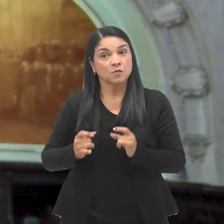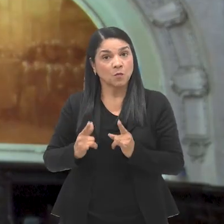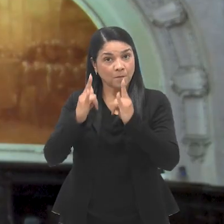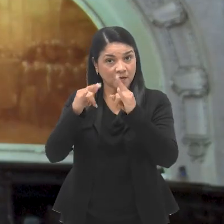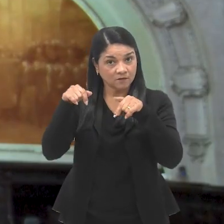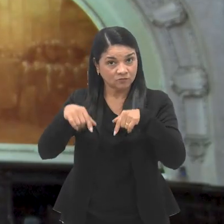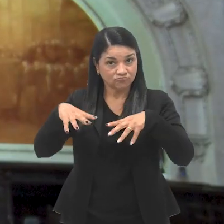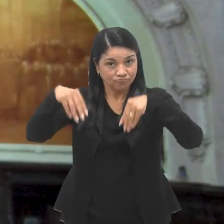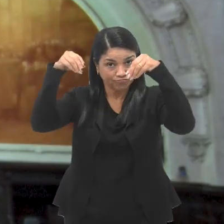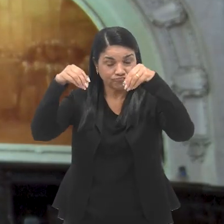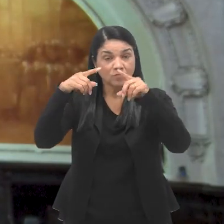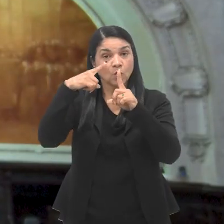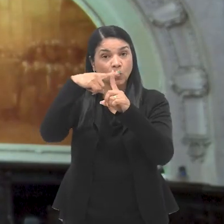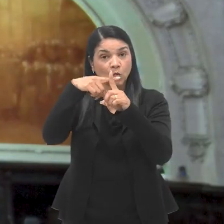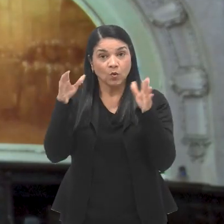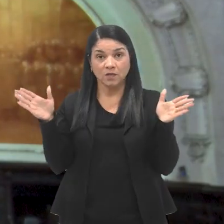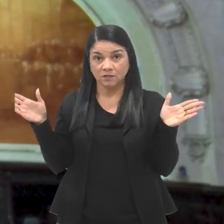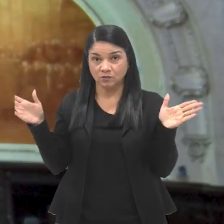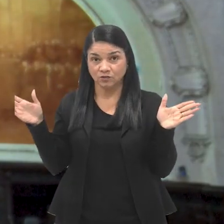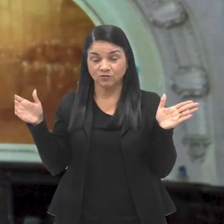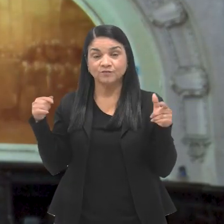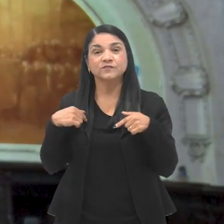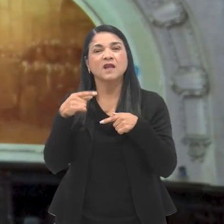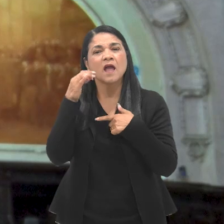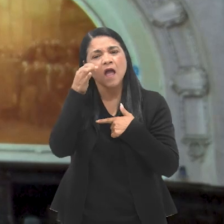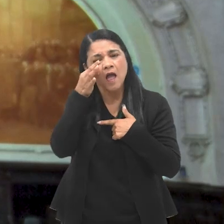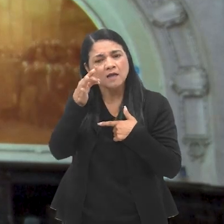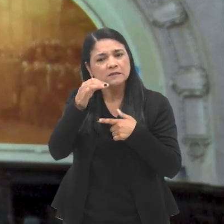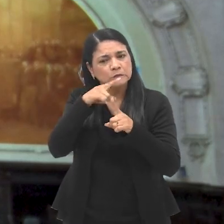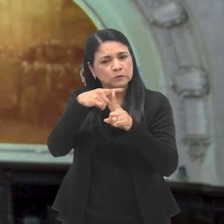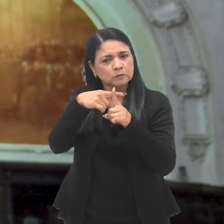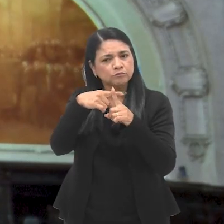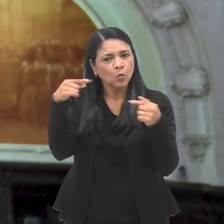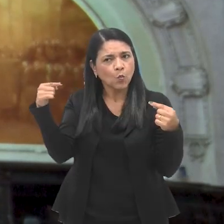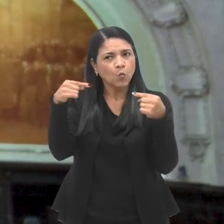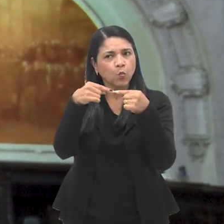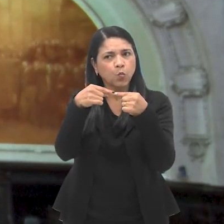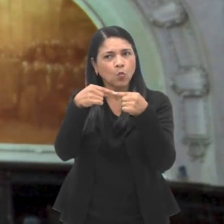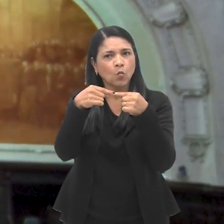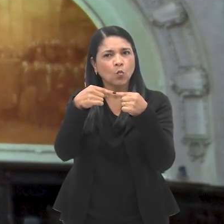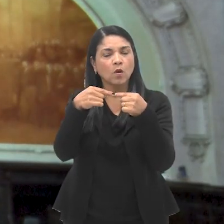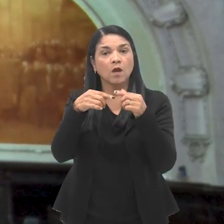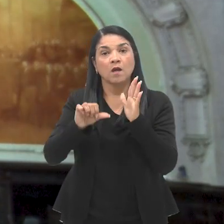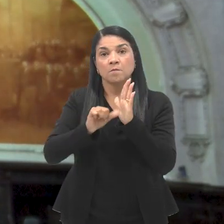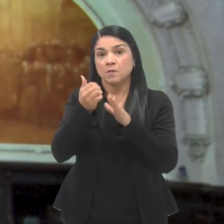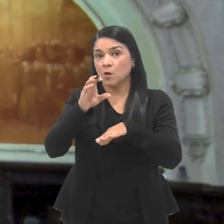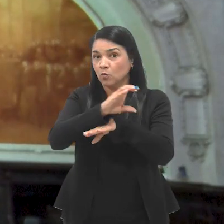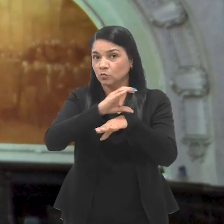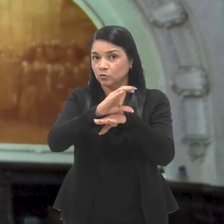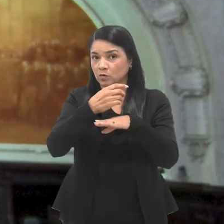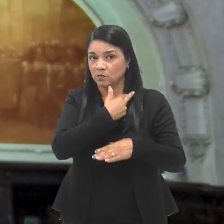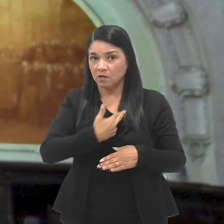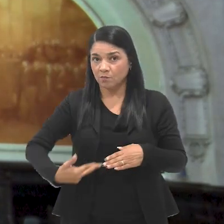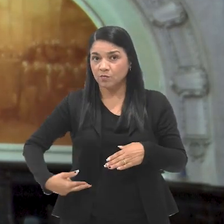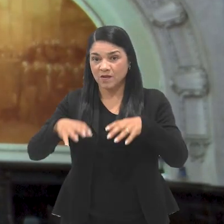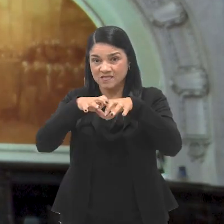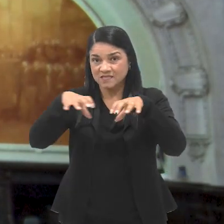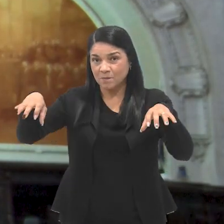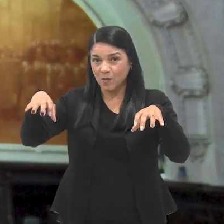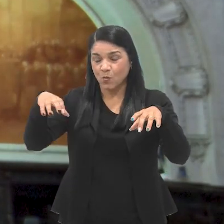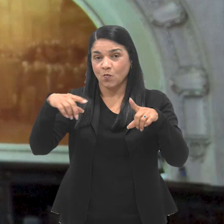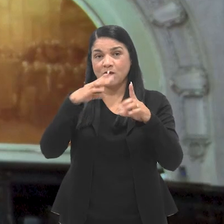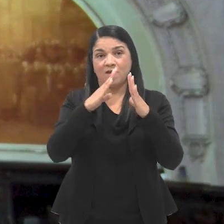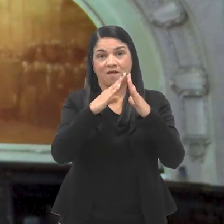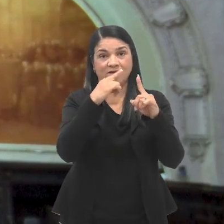Mais ainda que o próprio quadro da Constituição no prédio do parlamento, o Cristo. E o mais curioso é a atenção que essa cruz tem com esse quadro. Porque a primeira Constituição